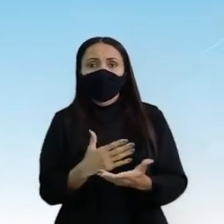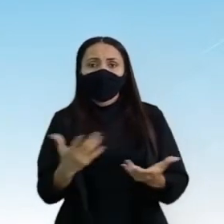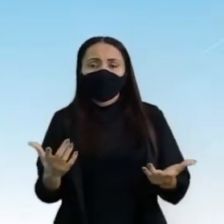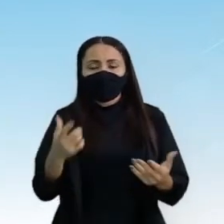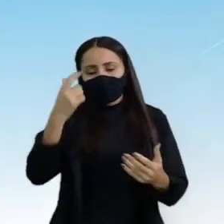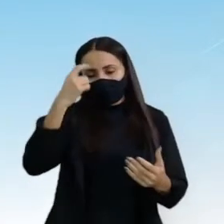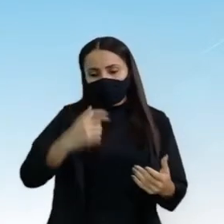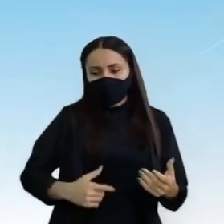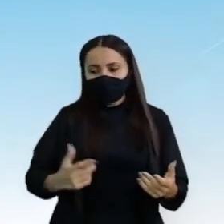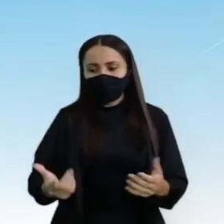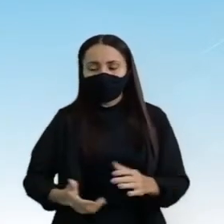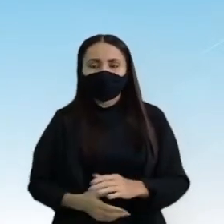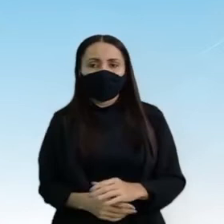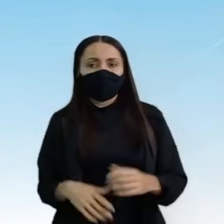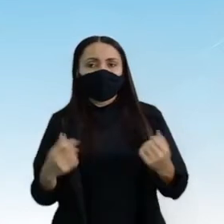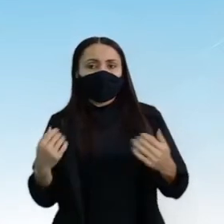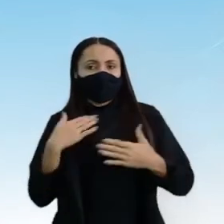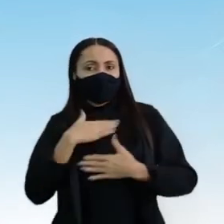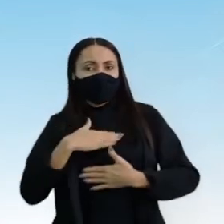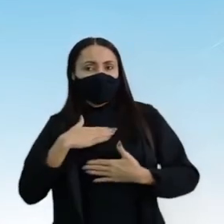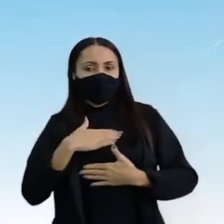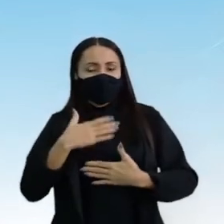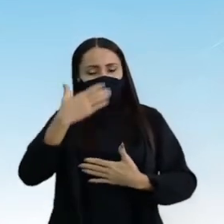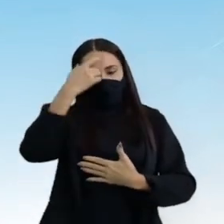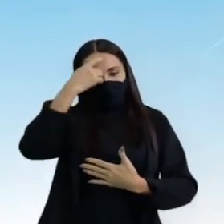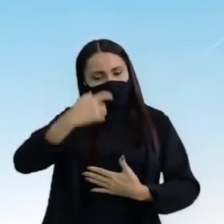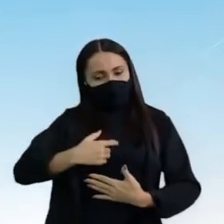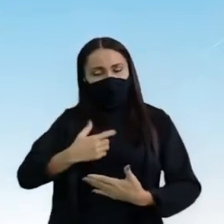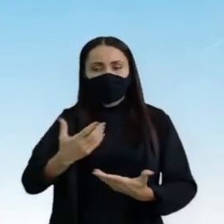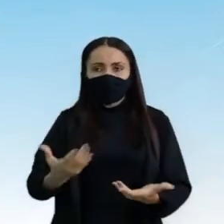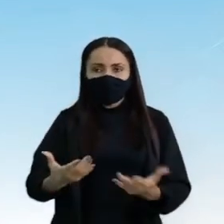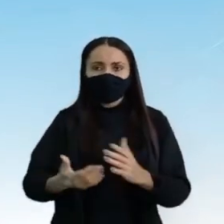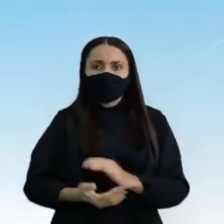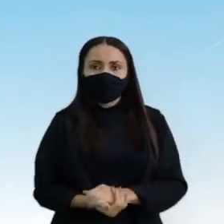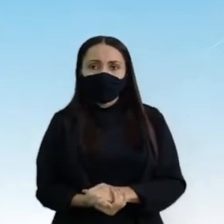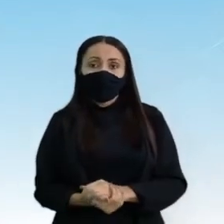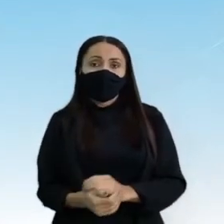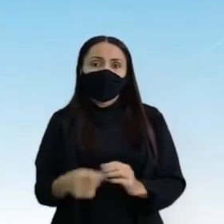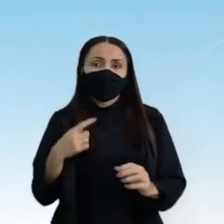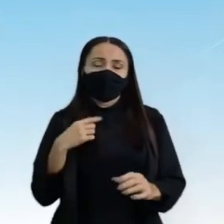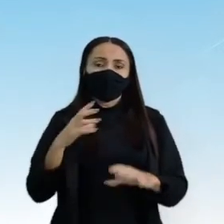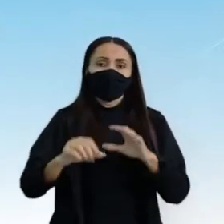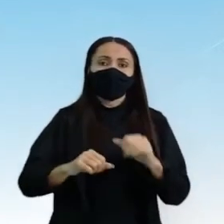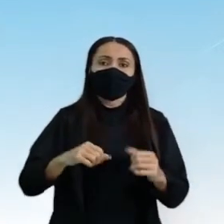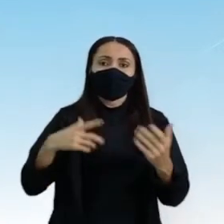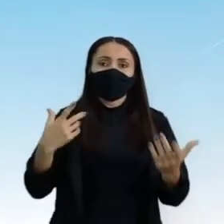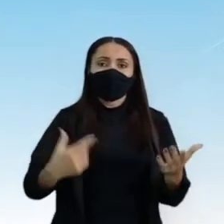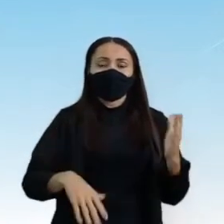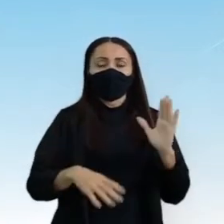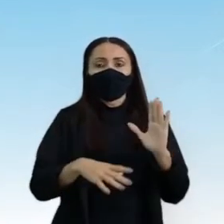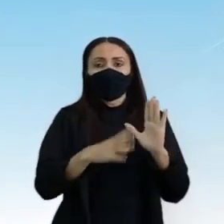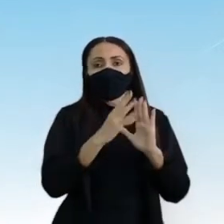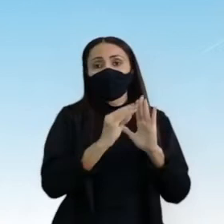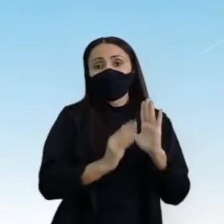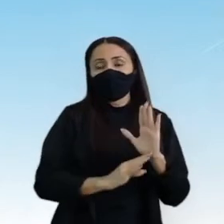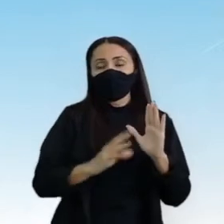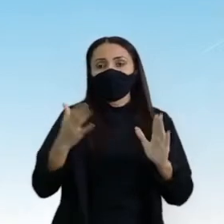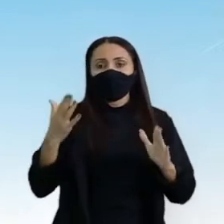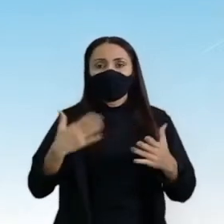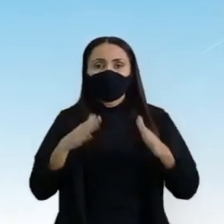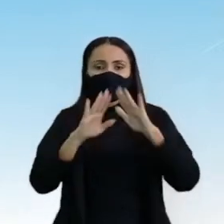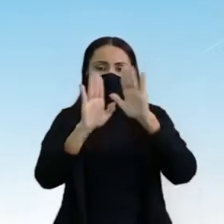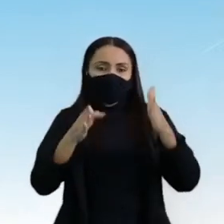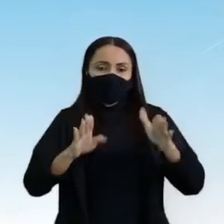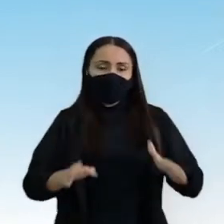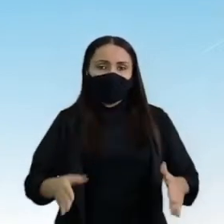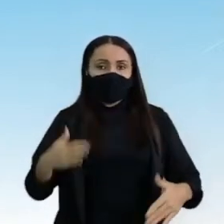autoimagem. Eu tenho que gostar de mim da maneira que eu sou. Se eu quero buscar um modelo de corpo X, que eu sei que através da minha